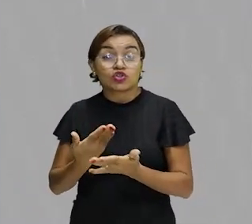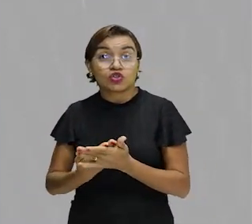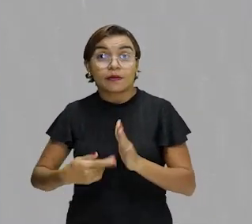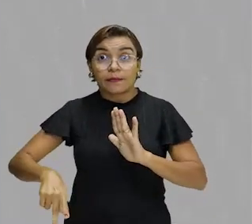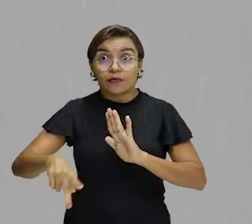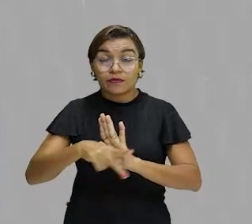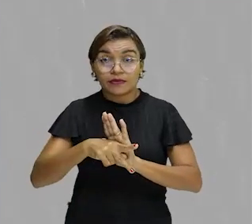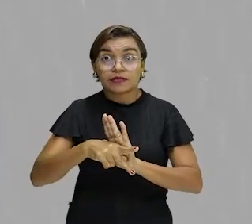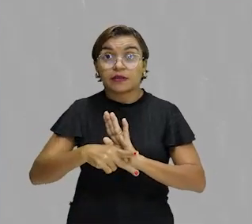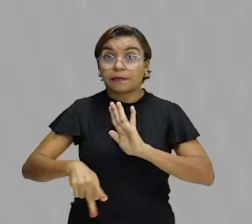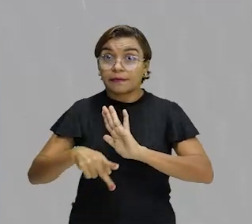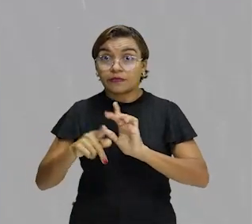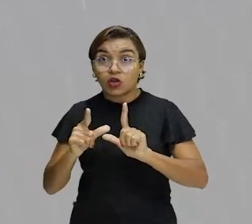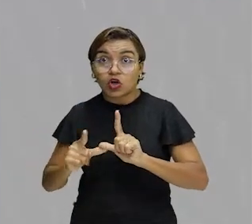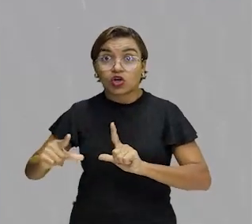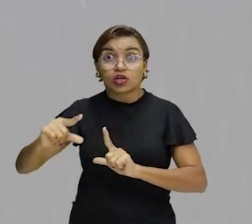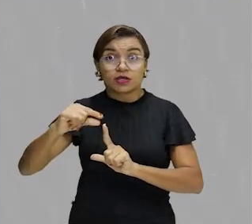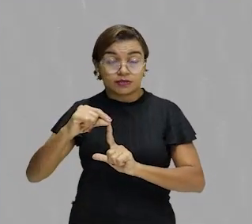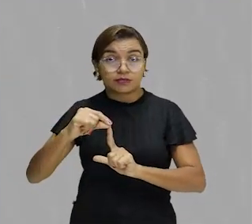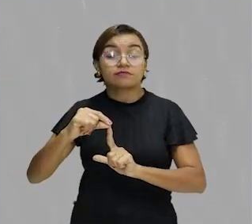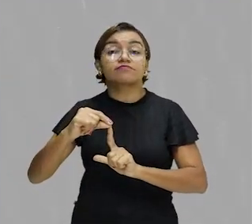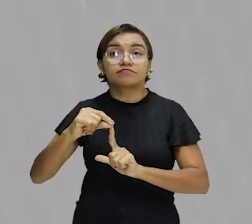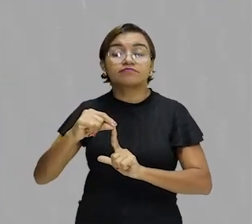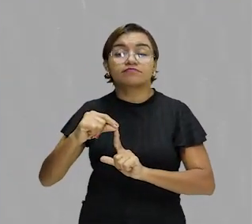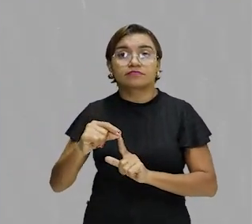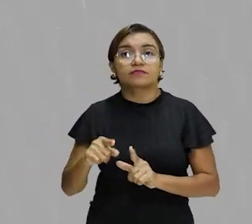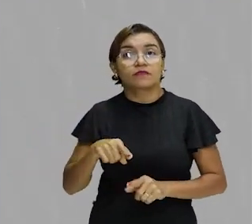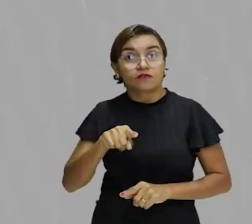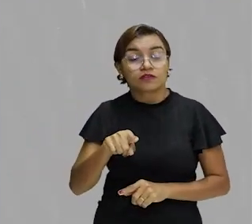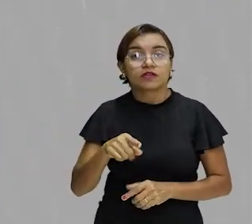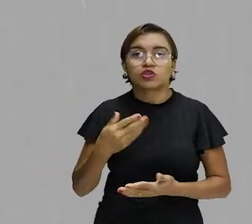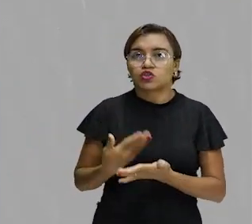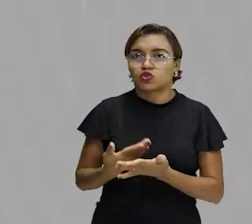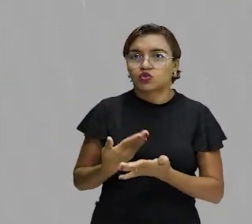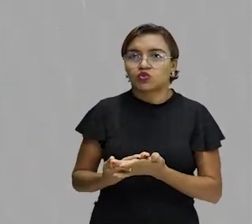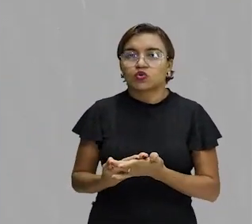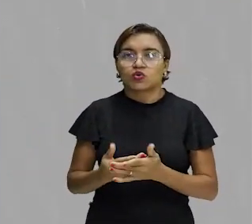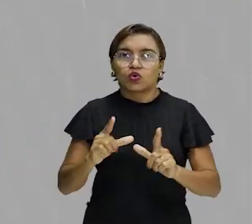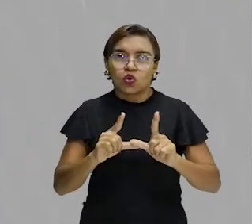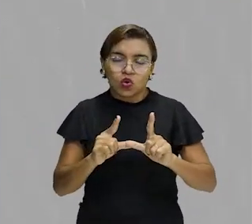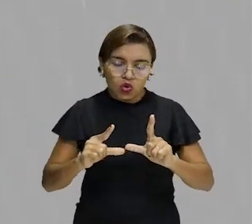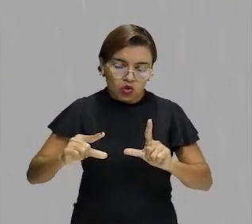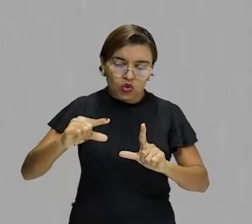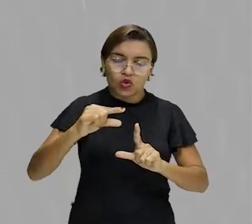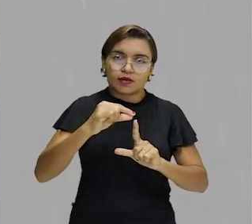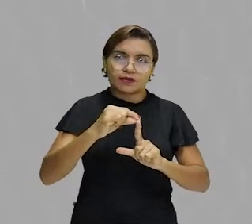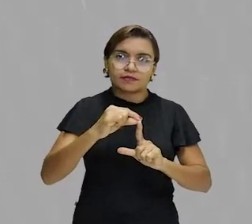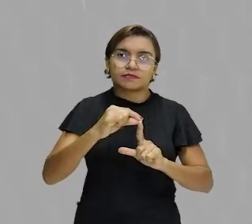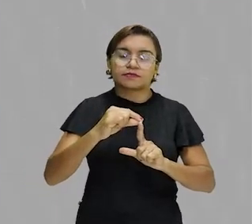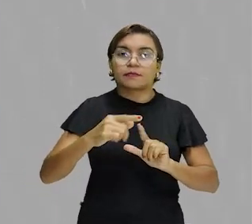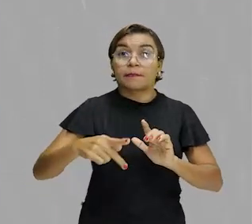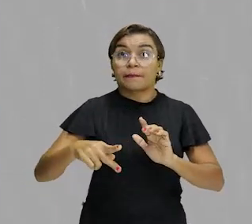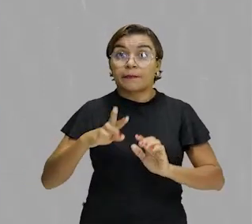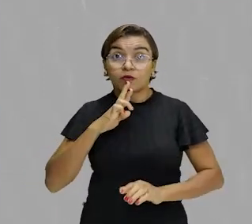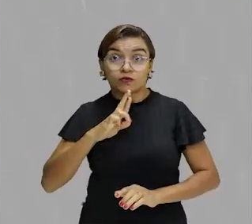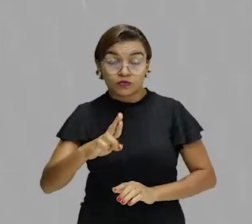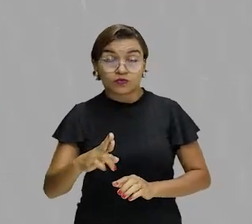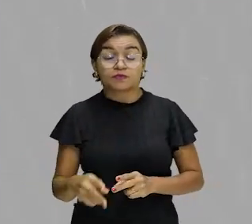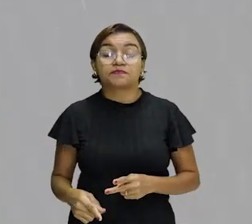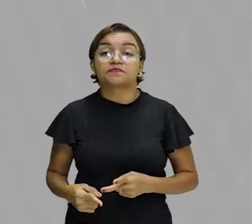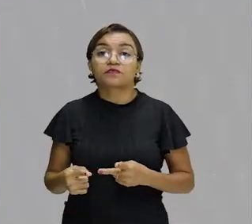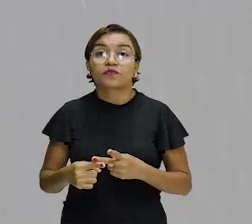ao conjunto B, no conjunto B, sempre que g de y é igual a g de f de x, e isso resulta